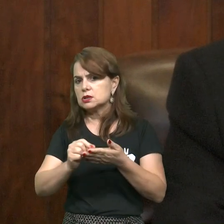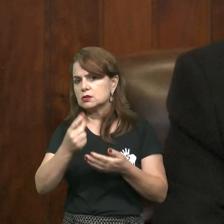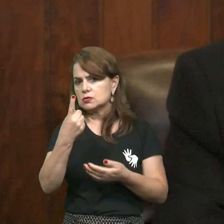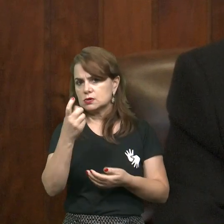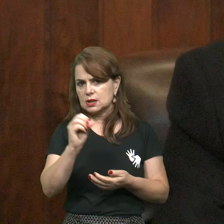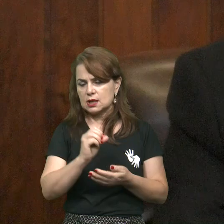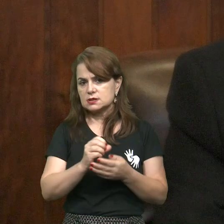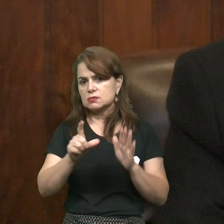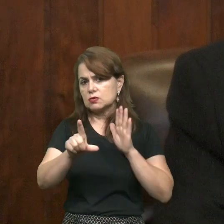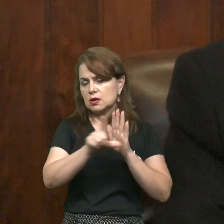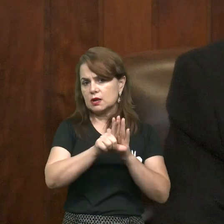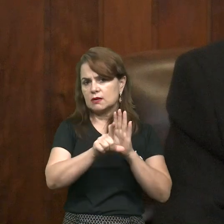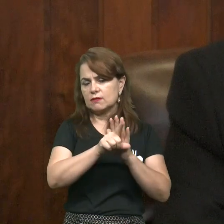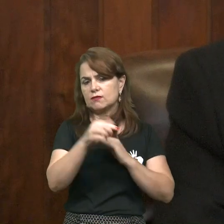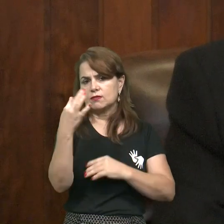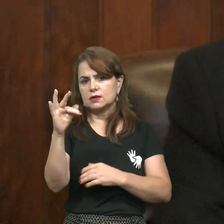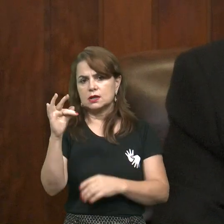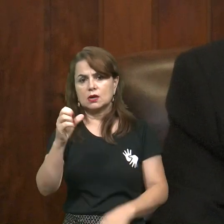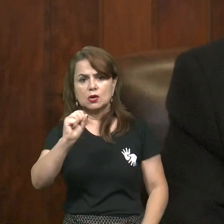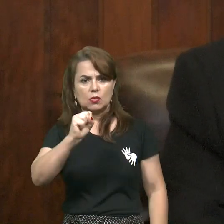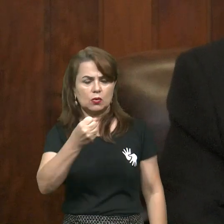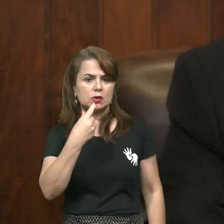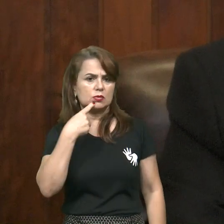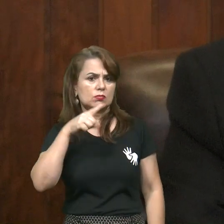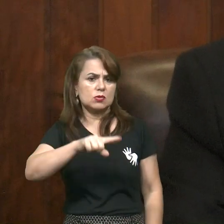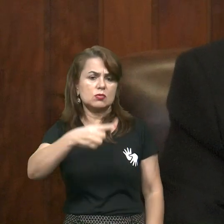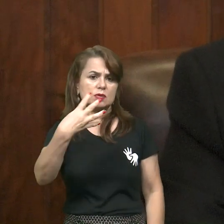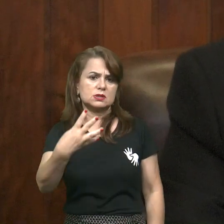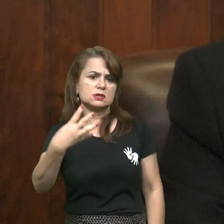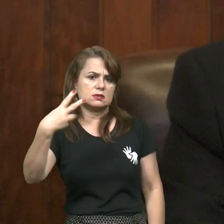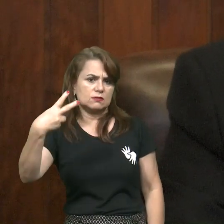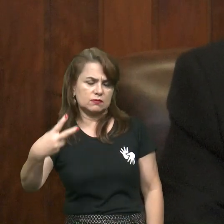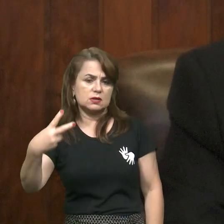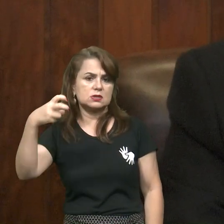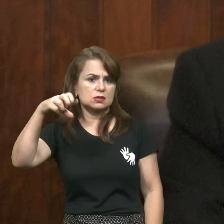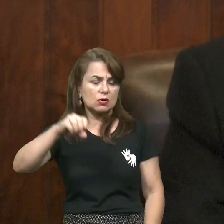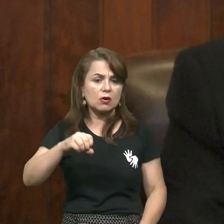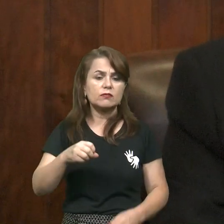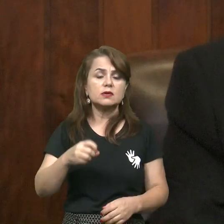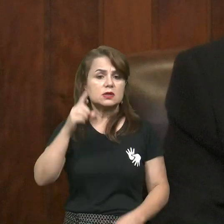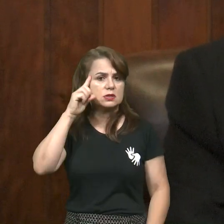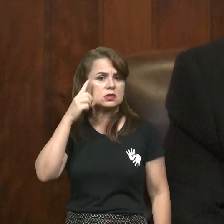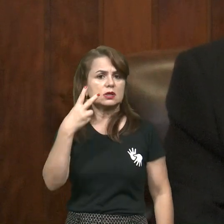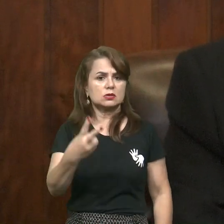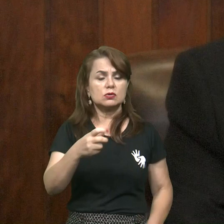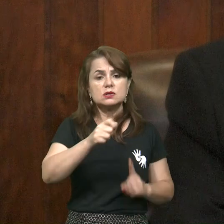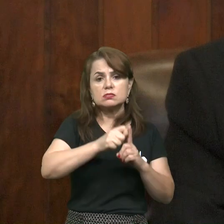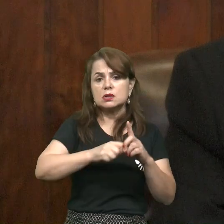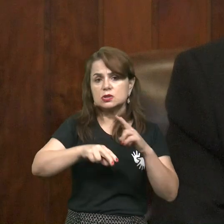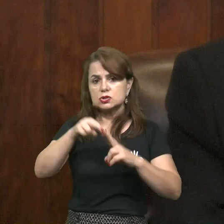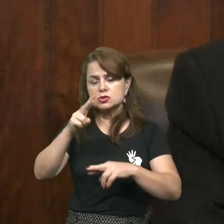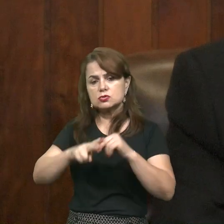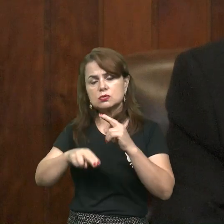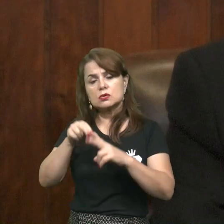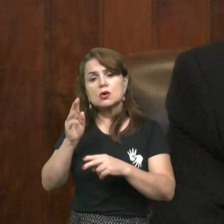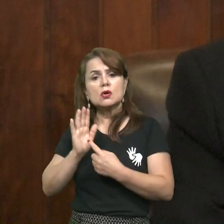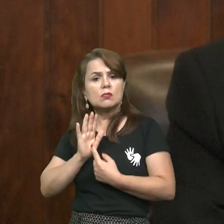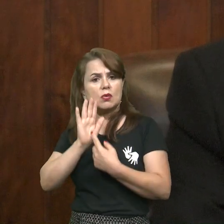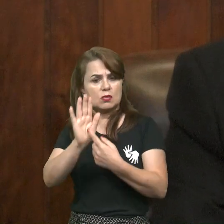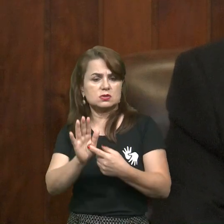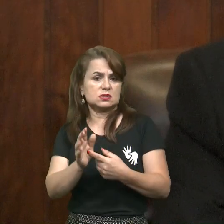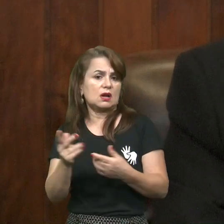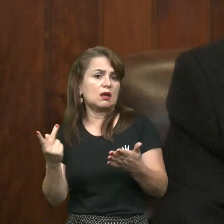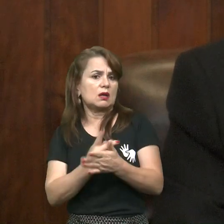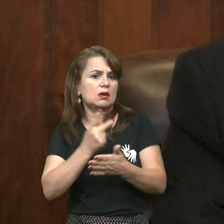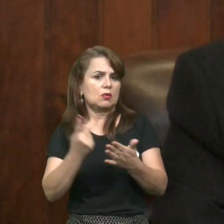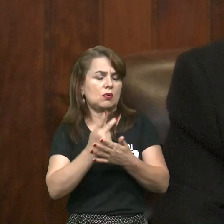nº 8.429, de 2 de junho de 1992, constitui ato de improbidade administrativa que